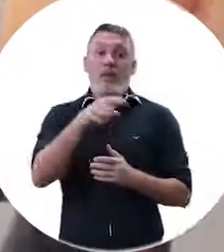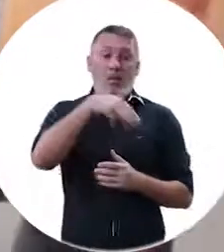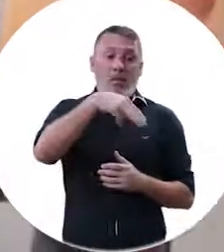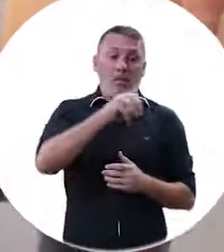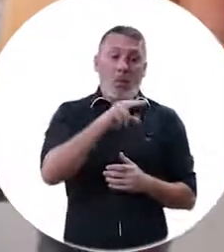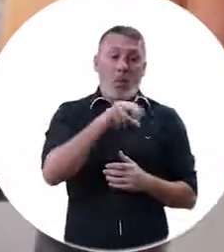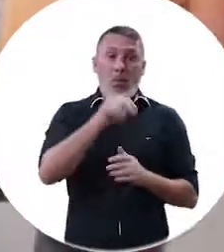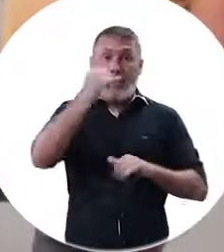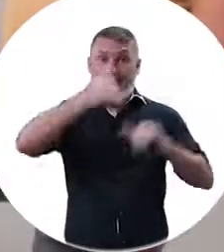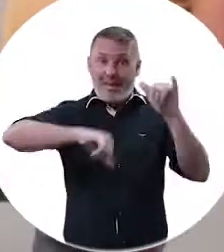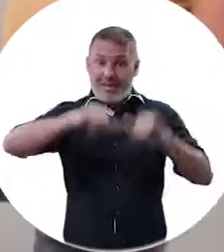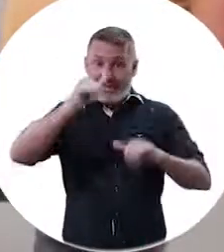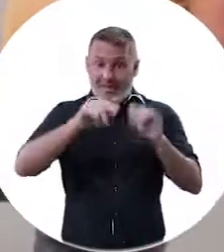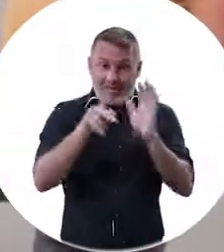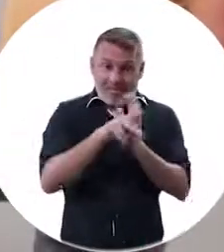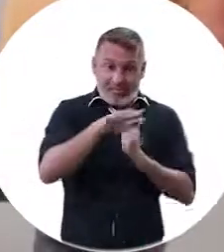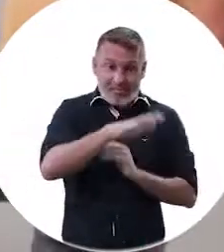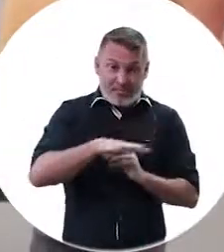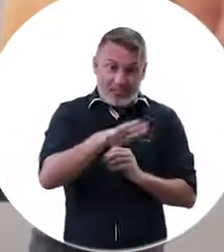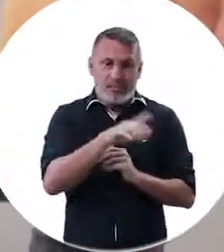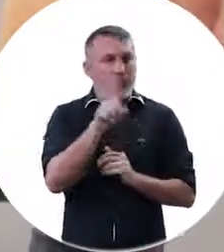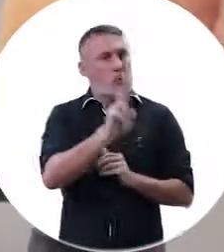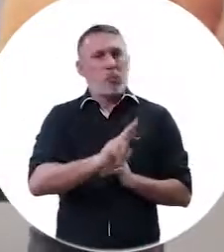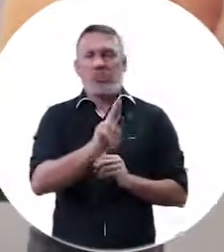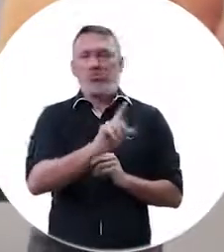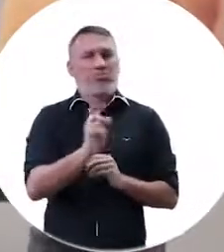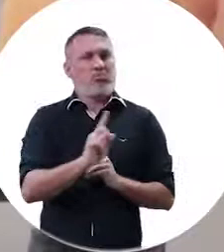O mono na química orgânica você não usa.